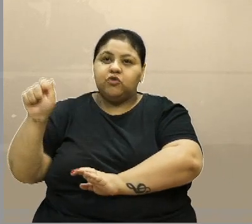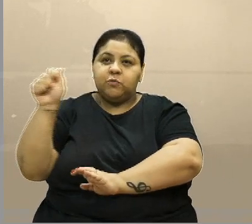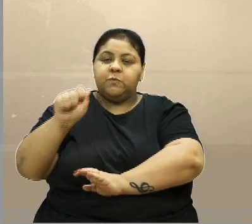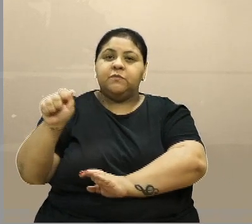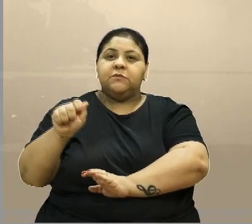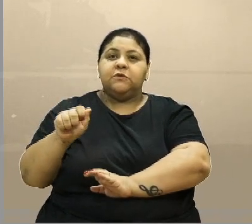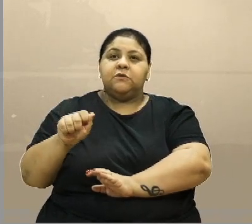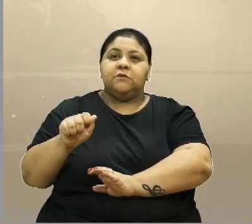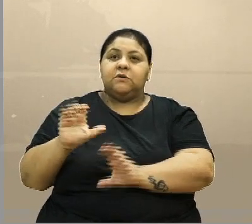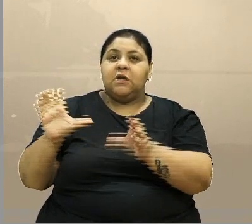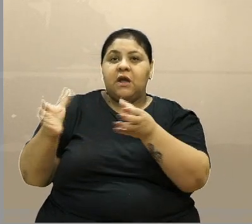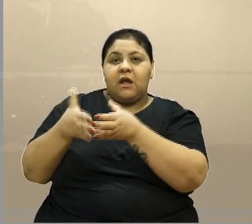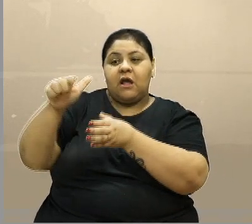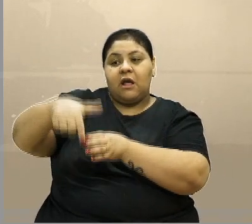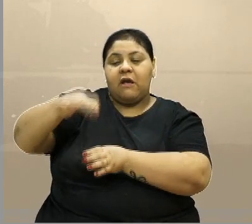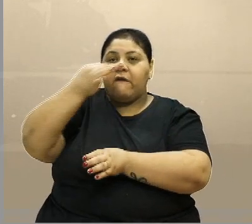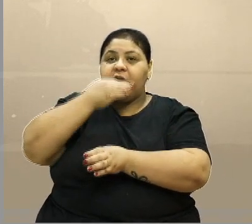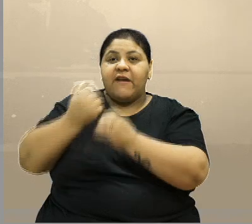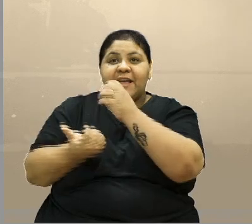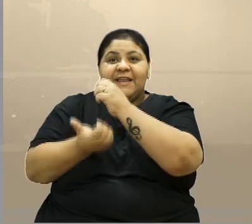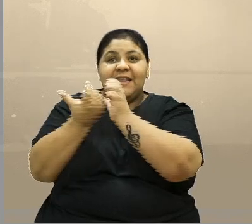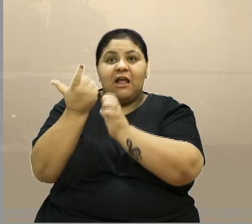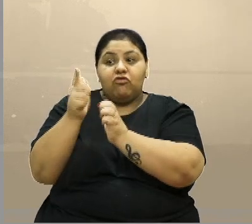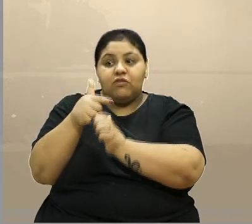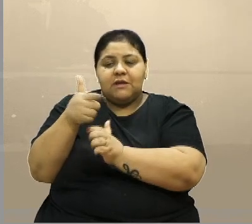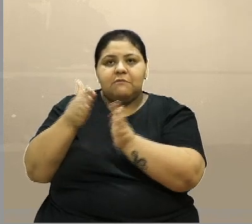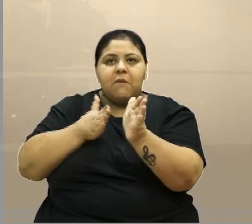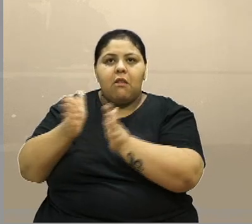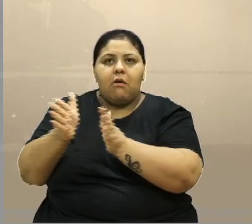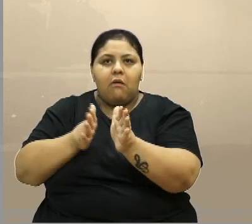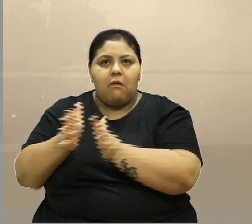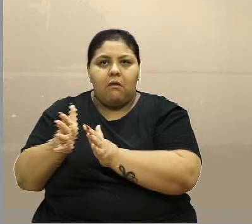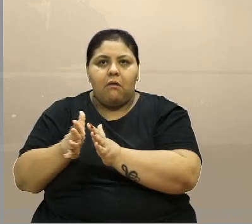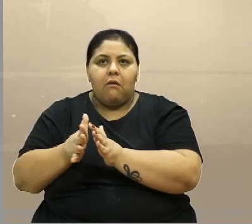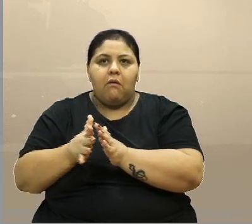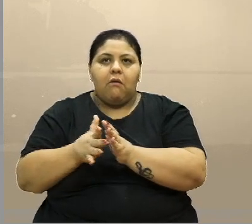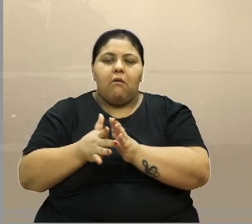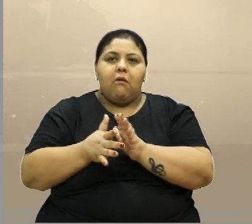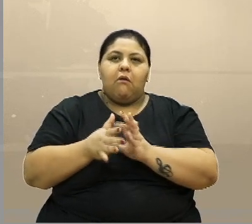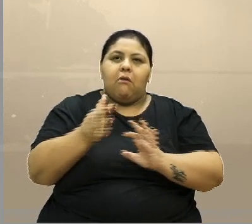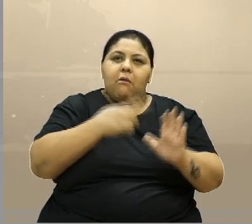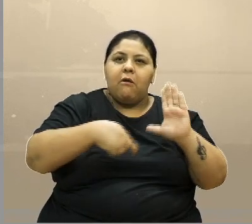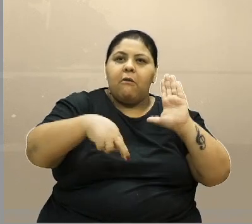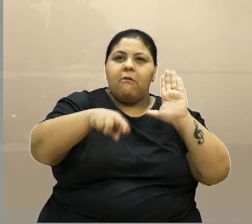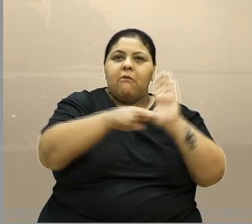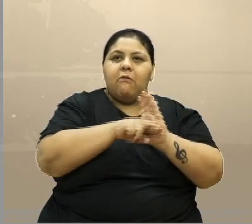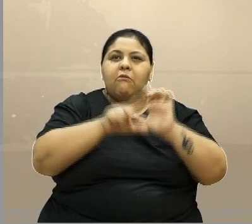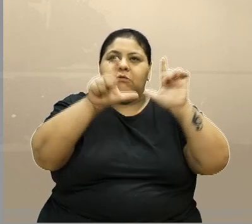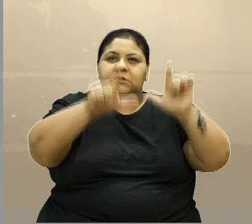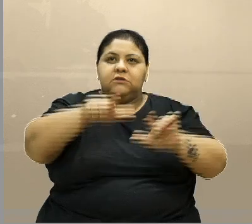de câmbio em Caxias do Sul, criado nesse período. E a revitalização do estádio municipal. Pode